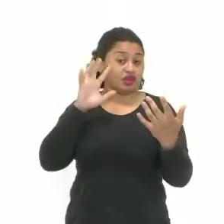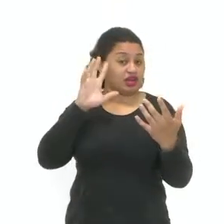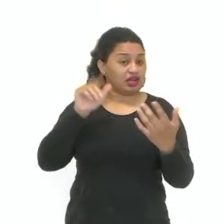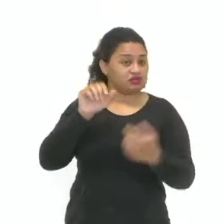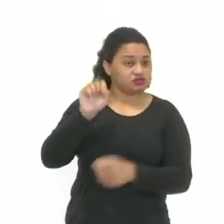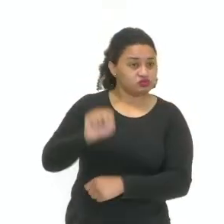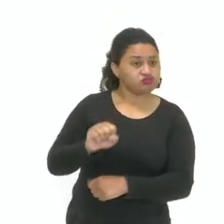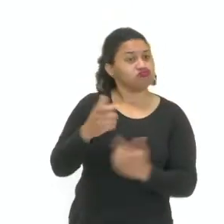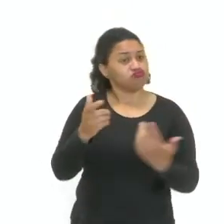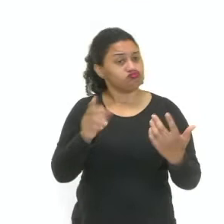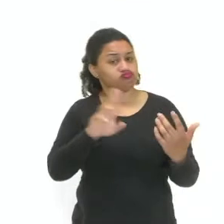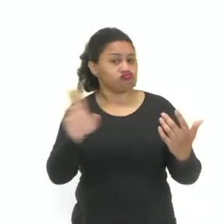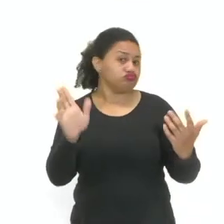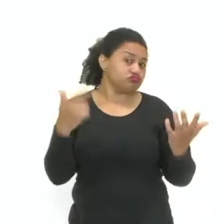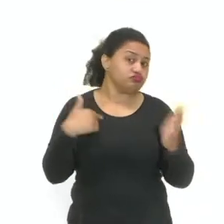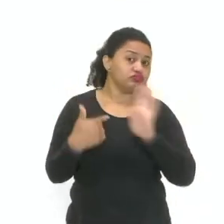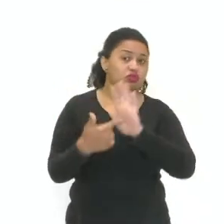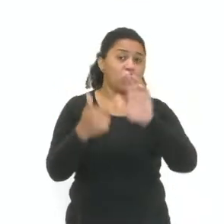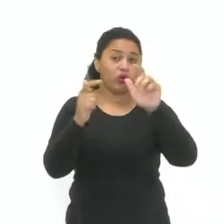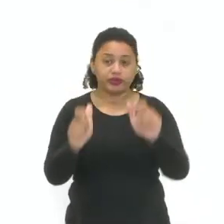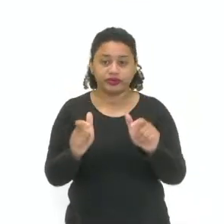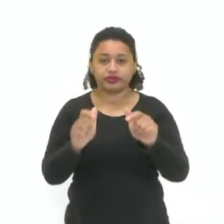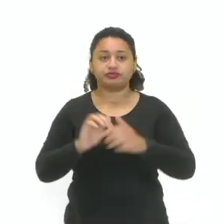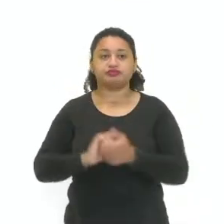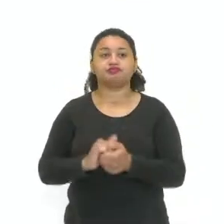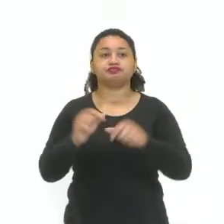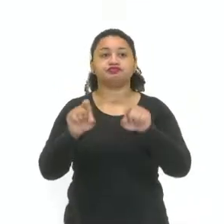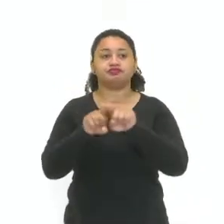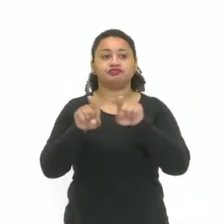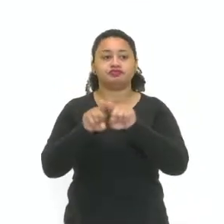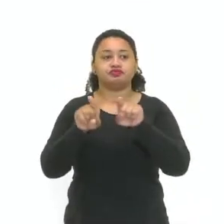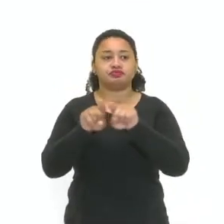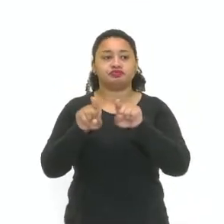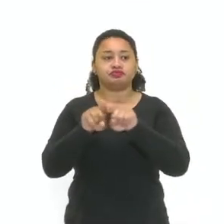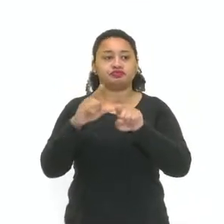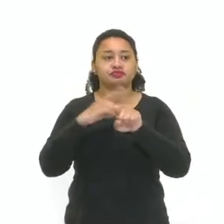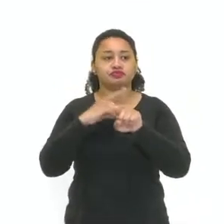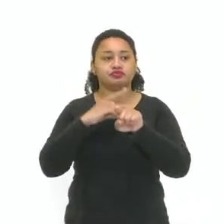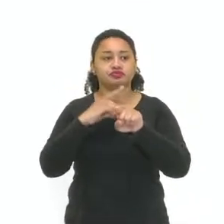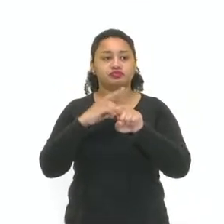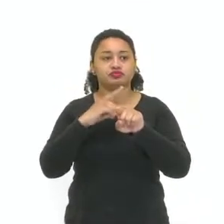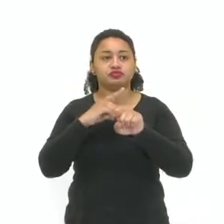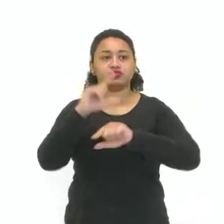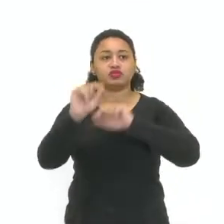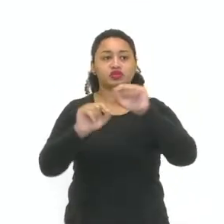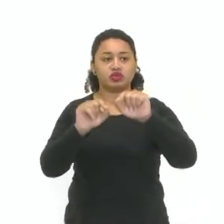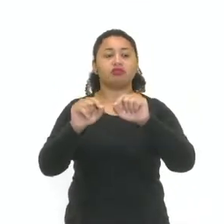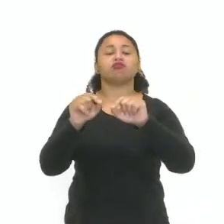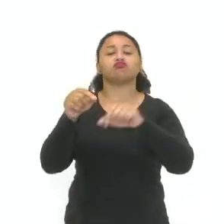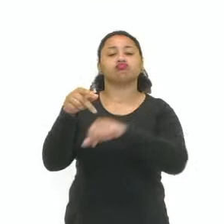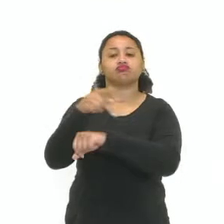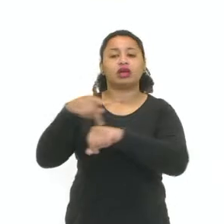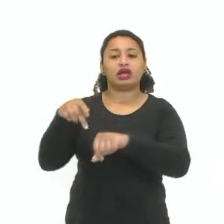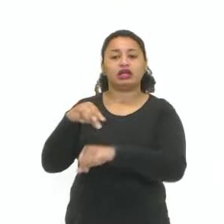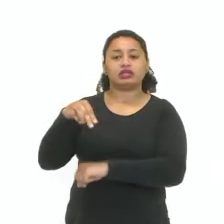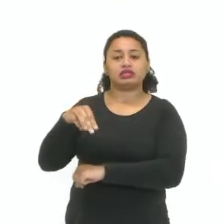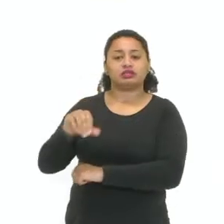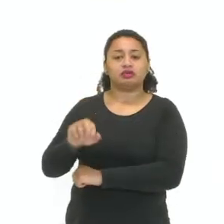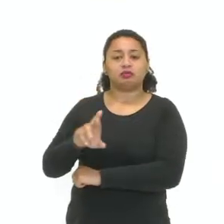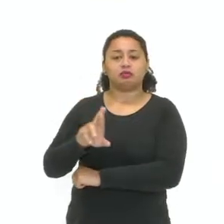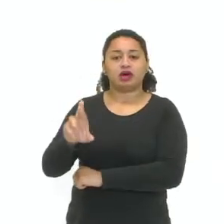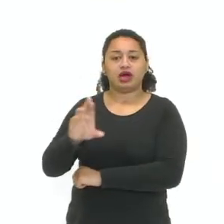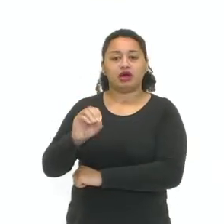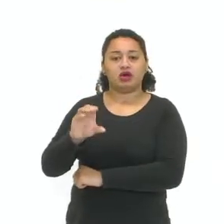né? Aí tem, por exemplo, melhor dizendo, deixa eu comparar aqui, o Marrocos, né? O Marrocos já está lá